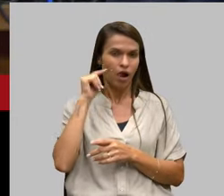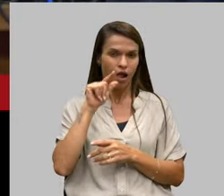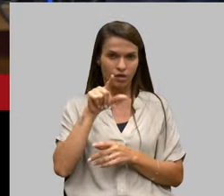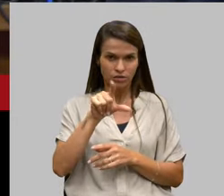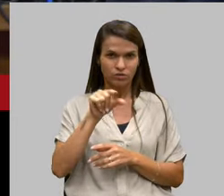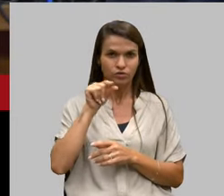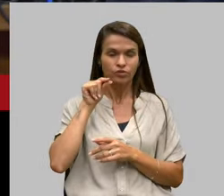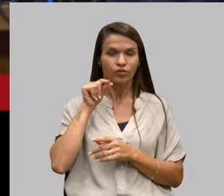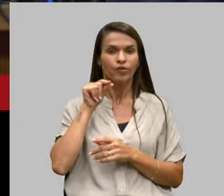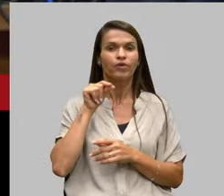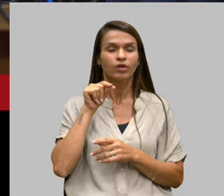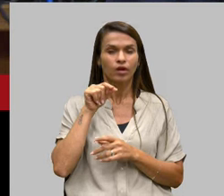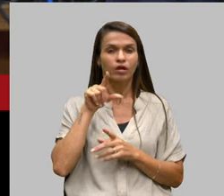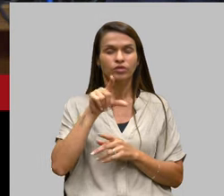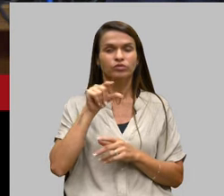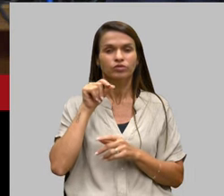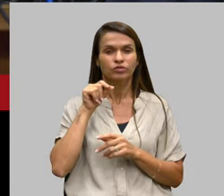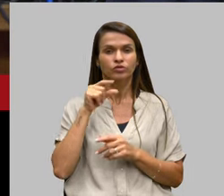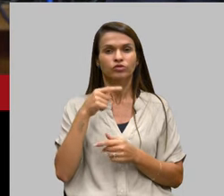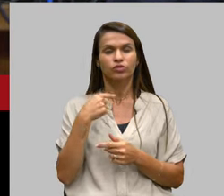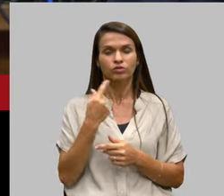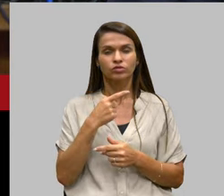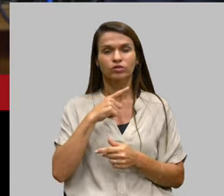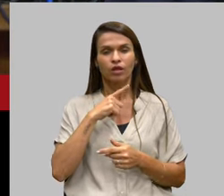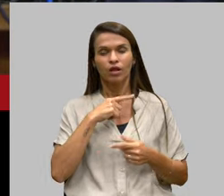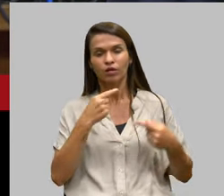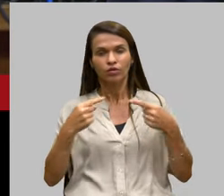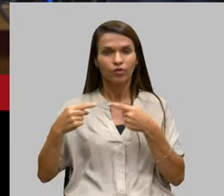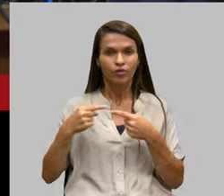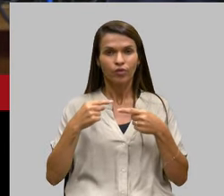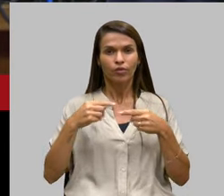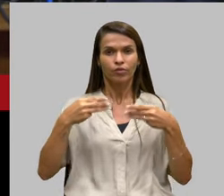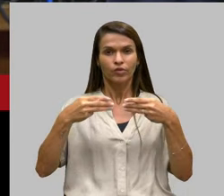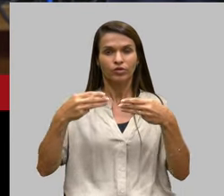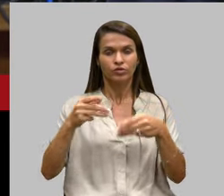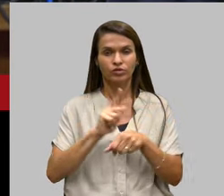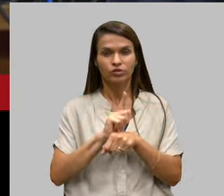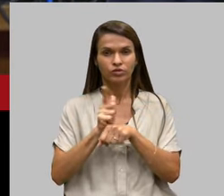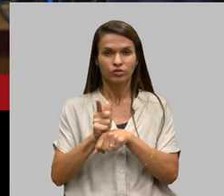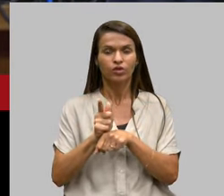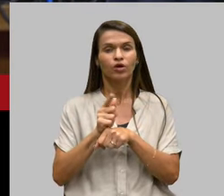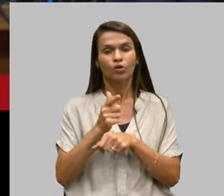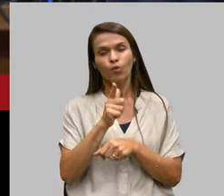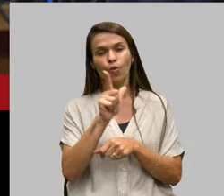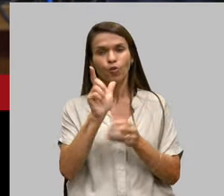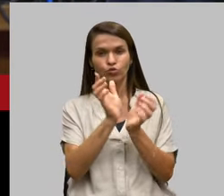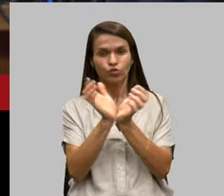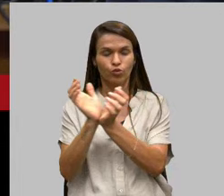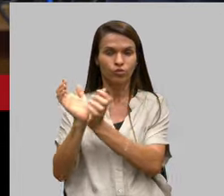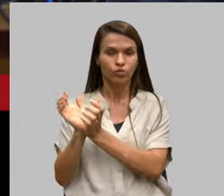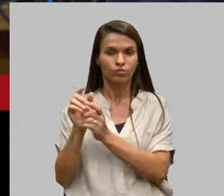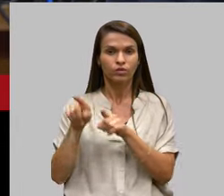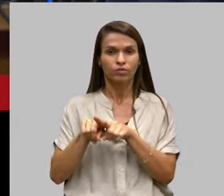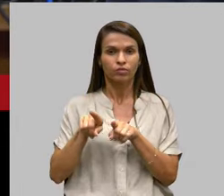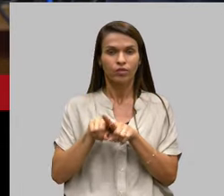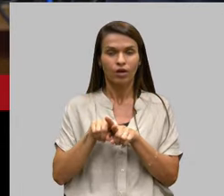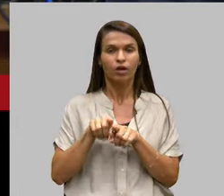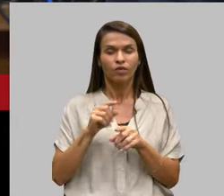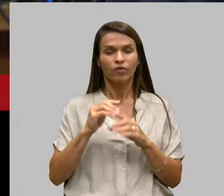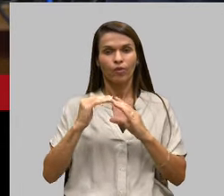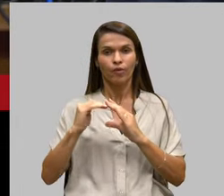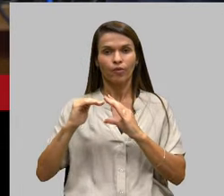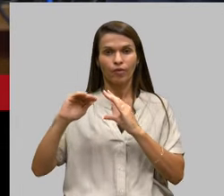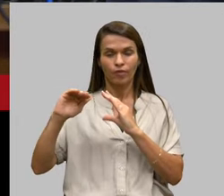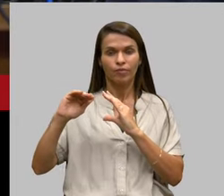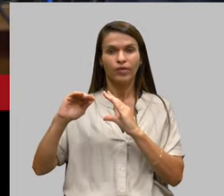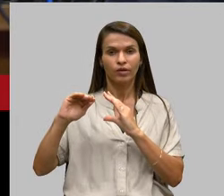que essa opção né O que a gente tem conversado lá com o ministério da gestão e com demais interlocutores é de que e v encaminhar né que vai